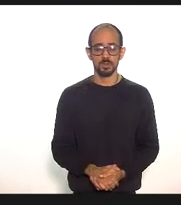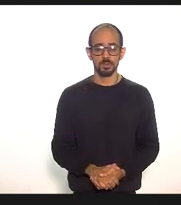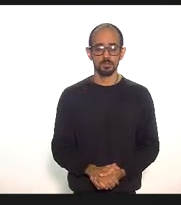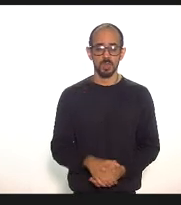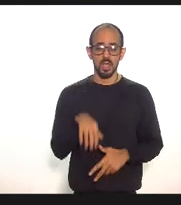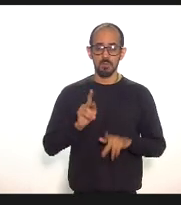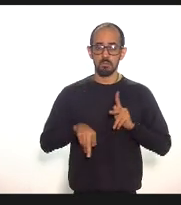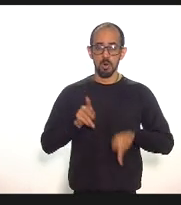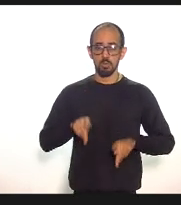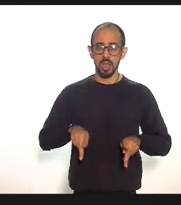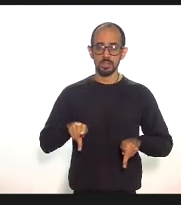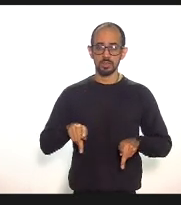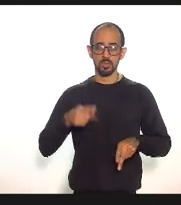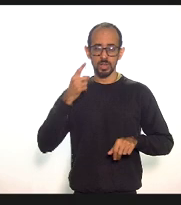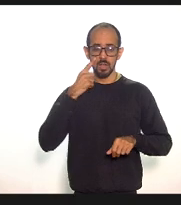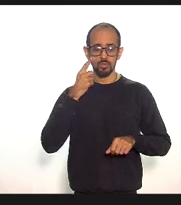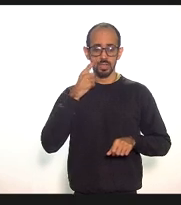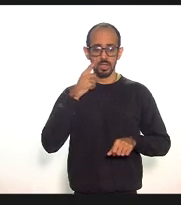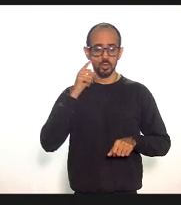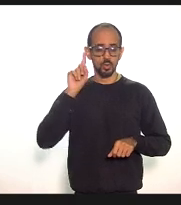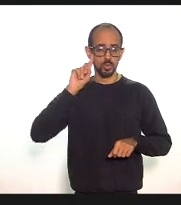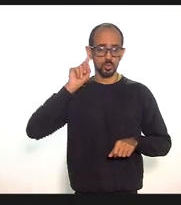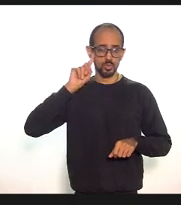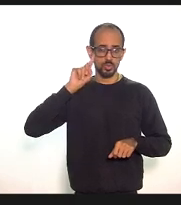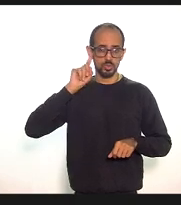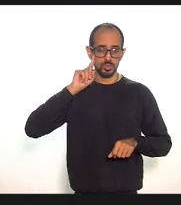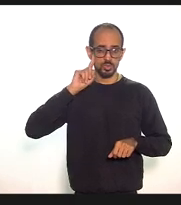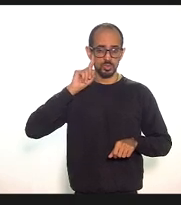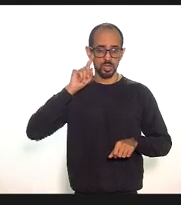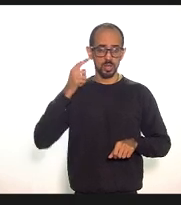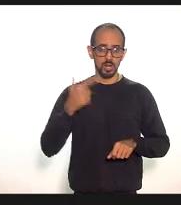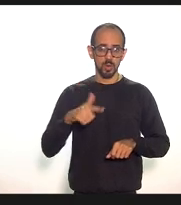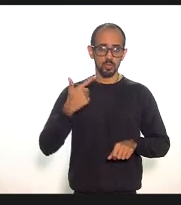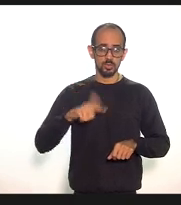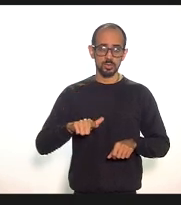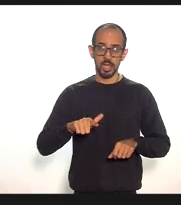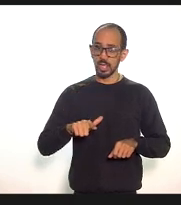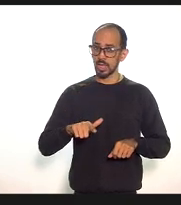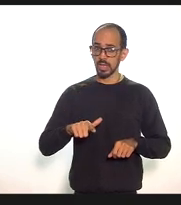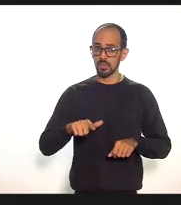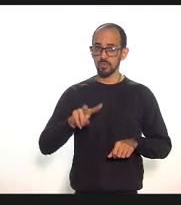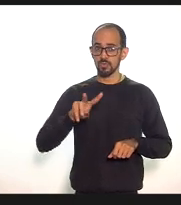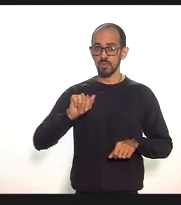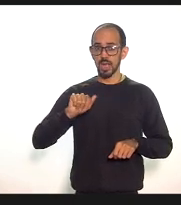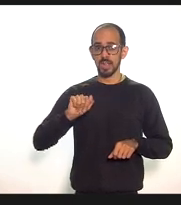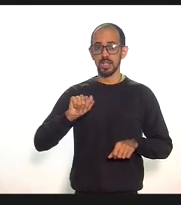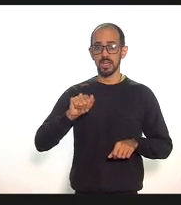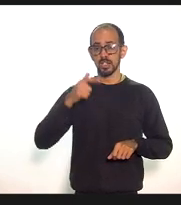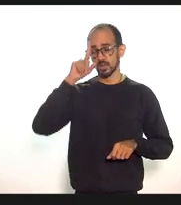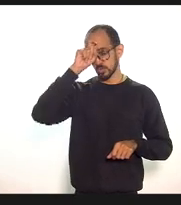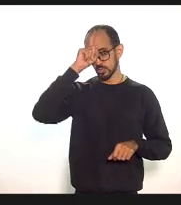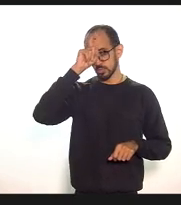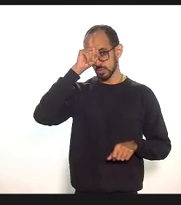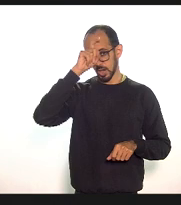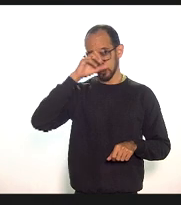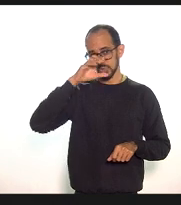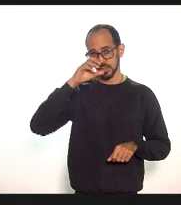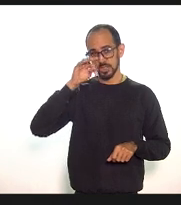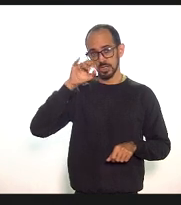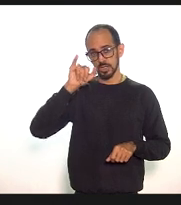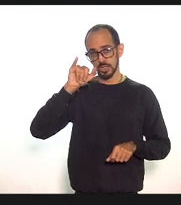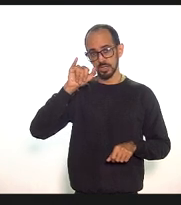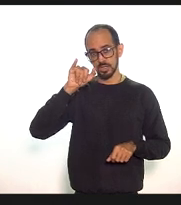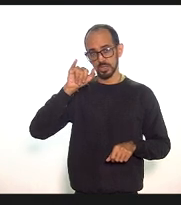A população está vendo todo dia, né, que não tem leito de CTI, que não tem máscara para